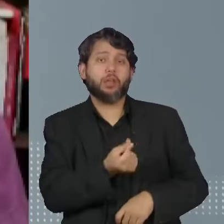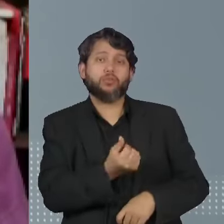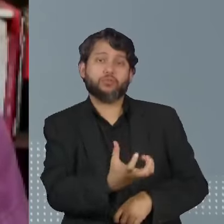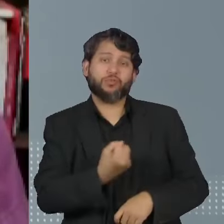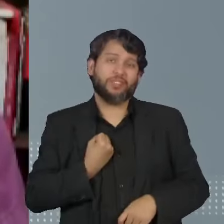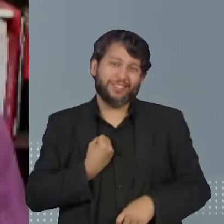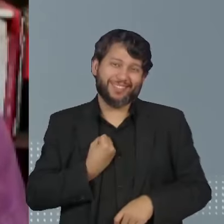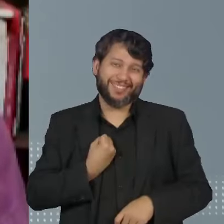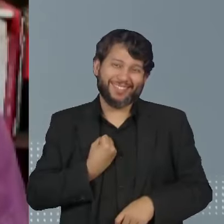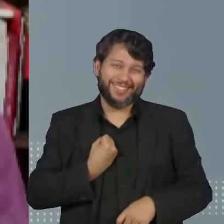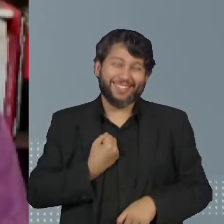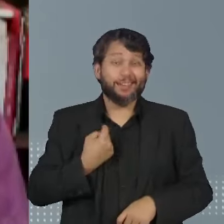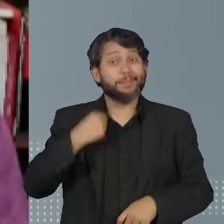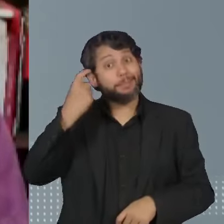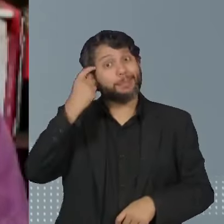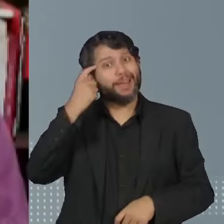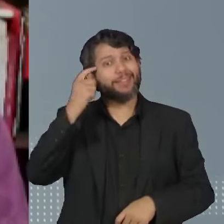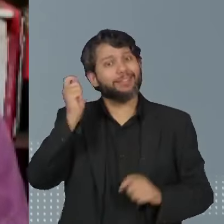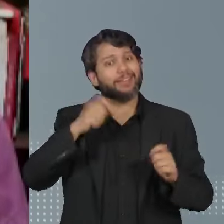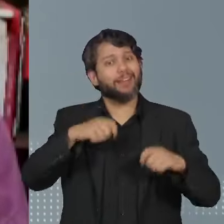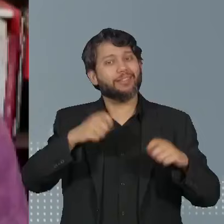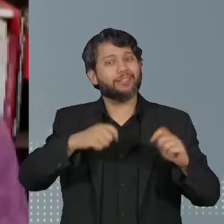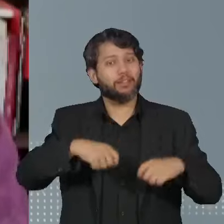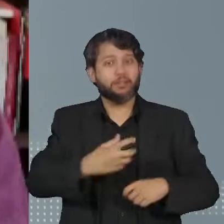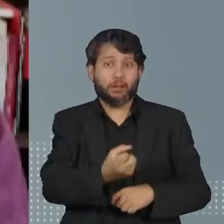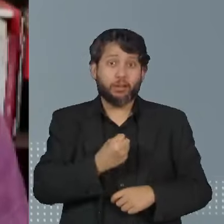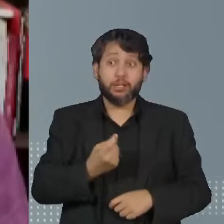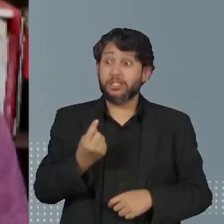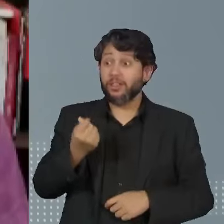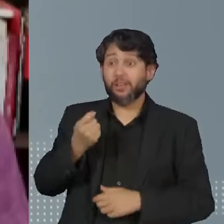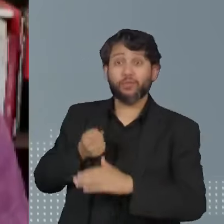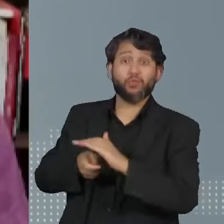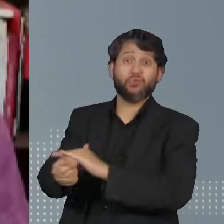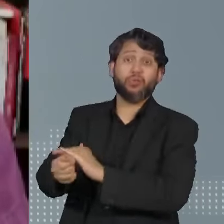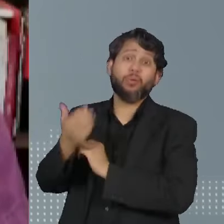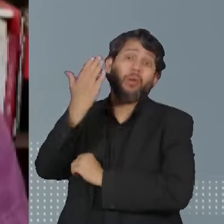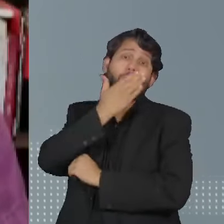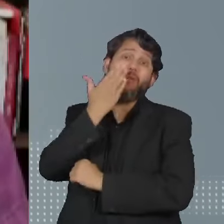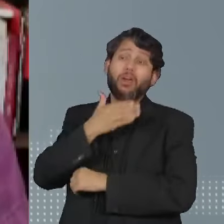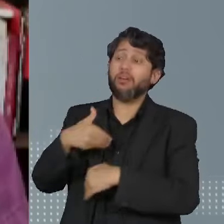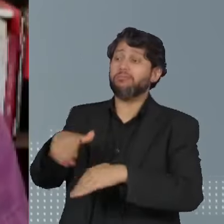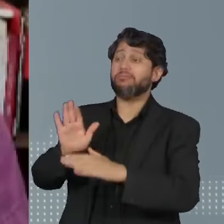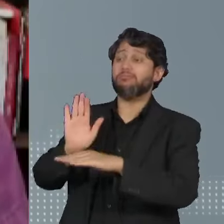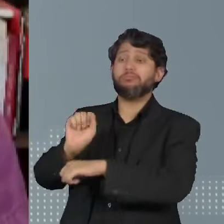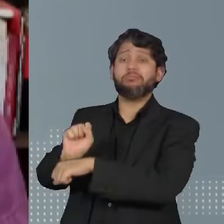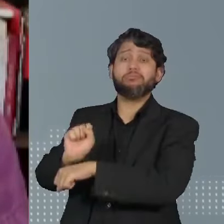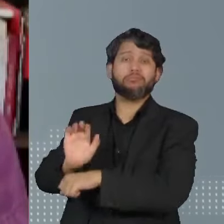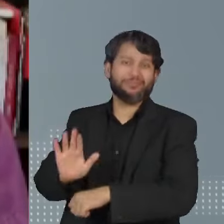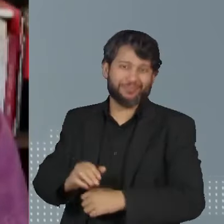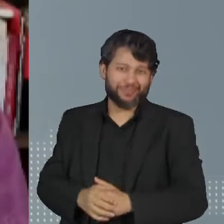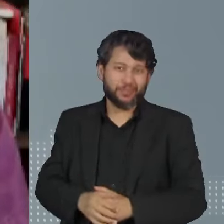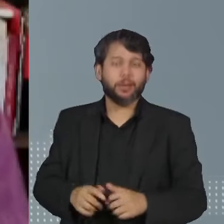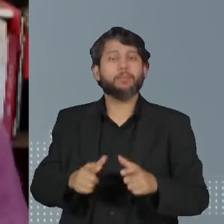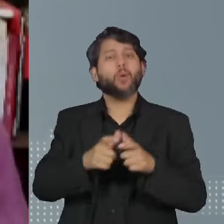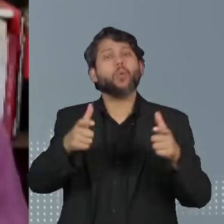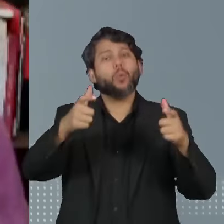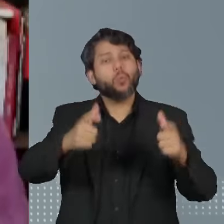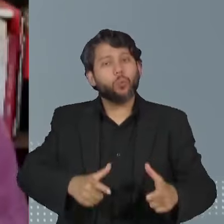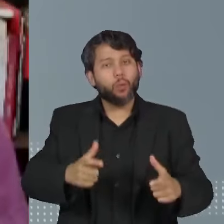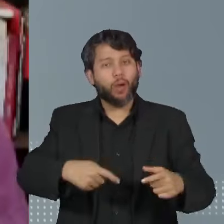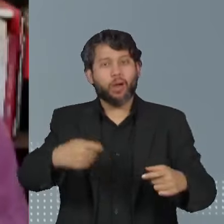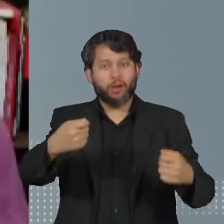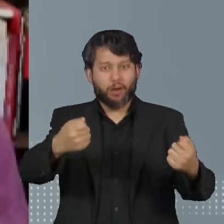velozmente do que se estivessem investindo, né? E fora o fato de que muitas casas de apostas